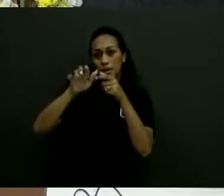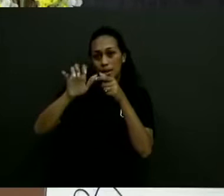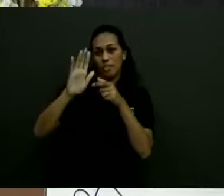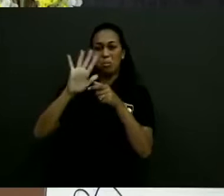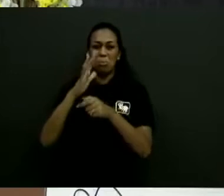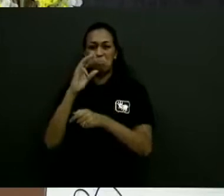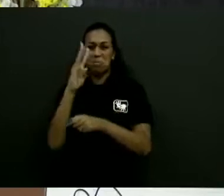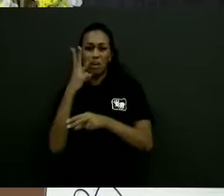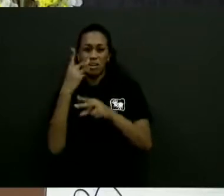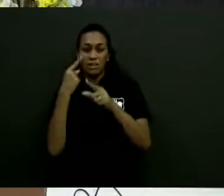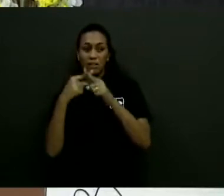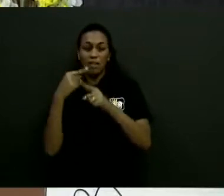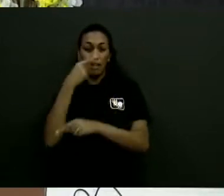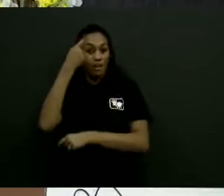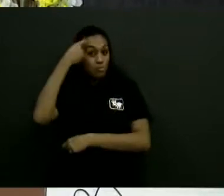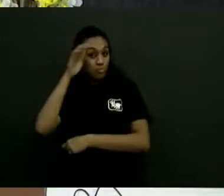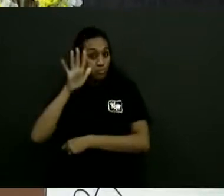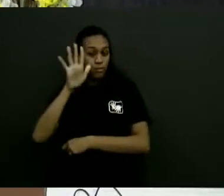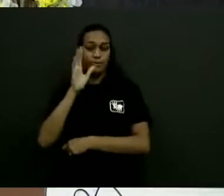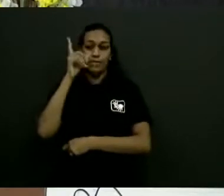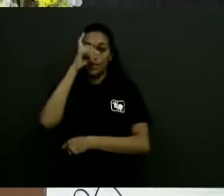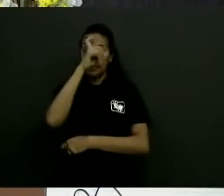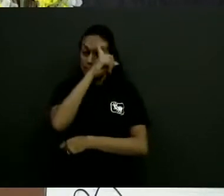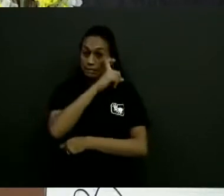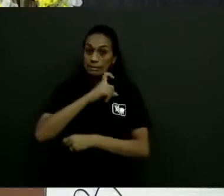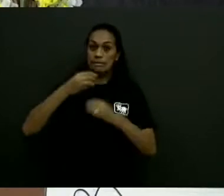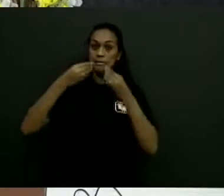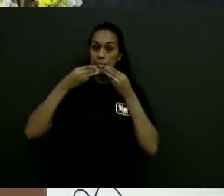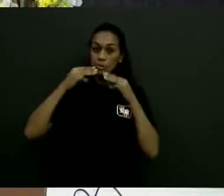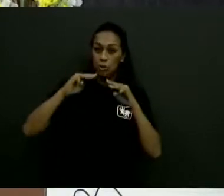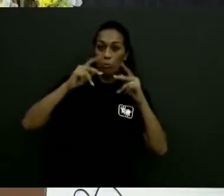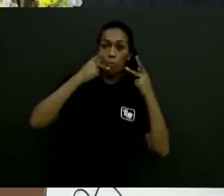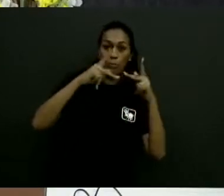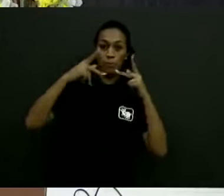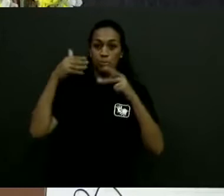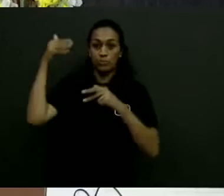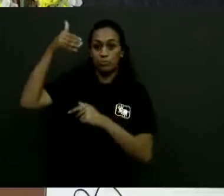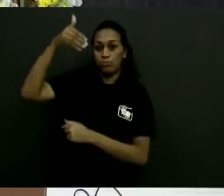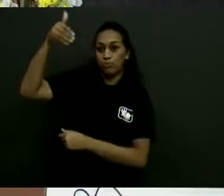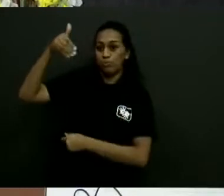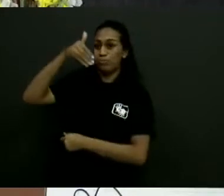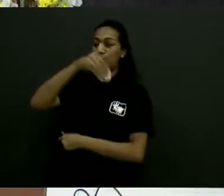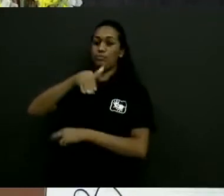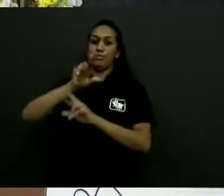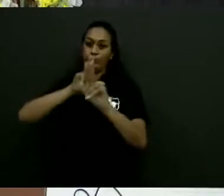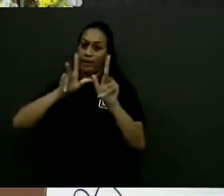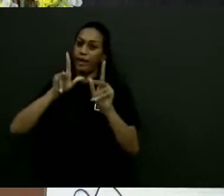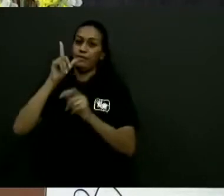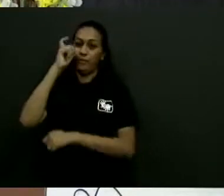E Moçambique não é mole não, né? Fazer missões em Moçambique não é fácil não, né, Pastor